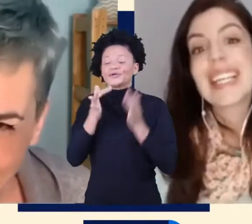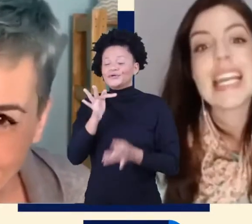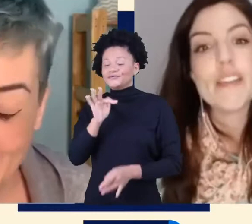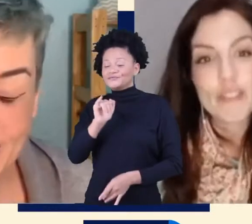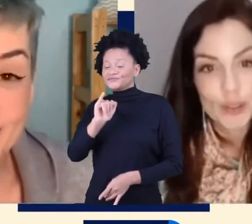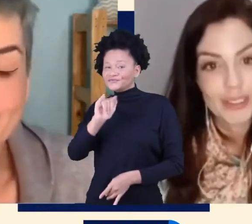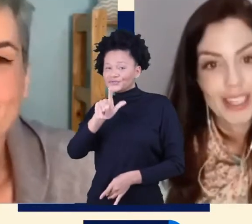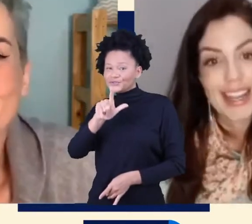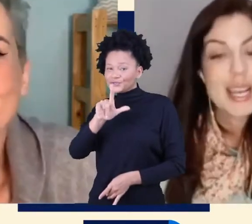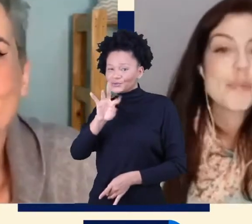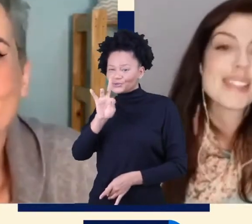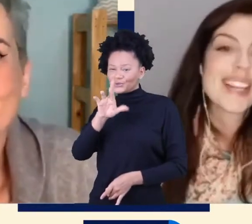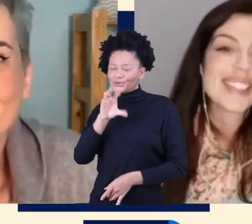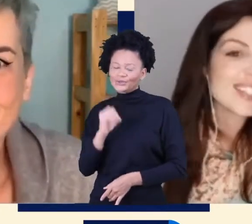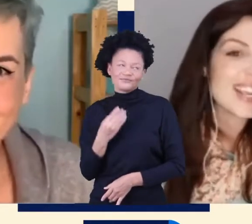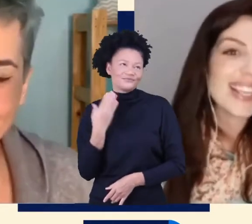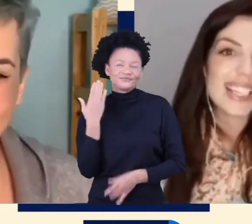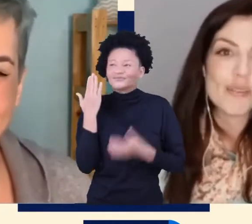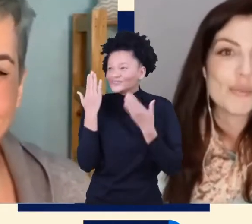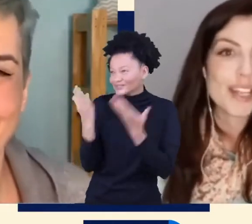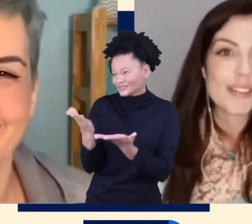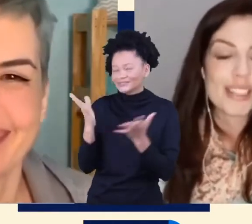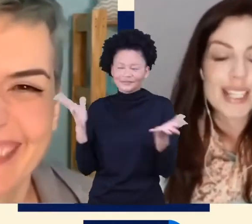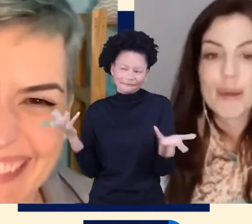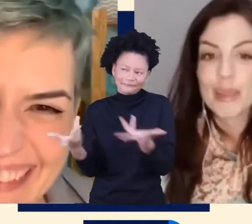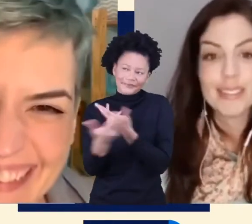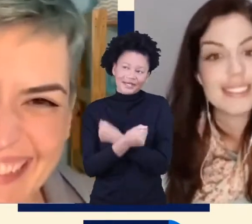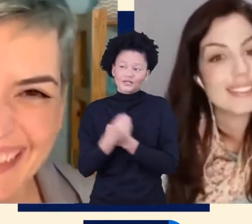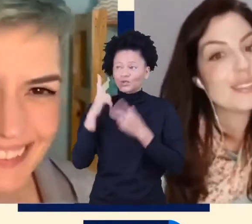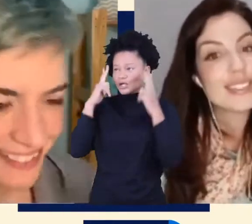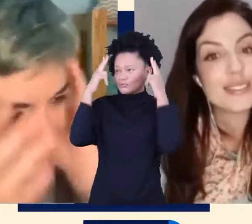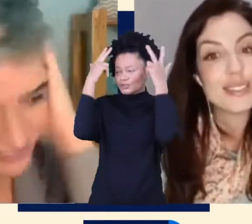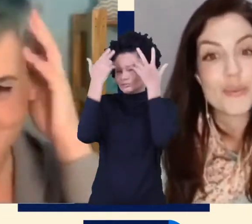fica incrível, né? Apesar que você já é incrível, mulher, com esse